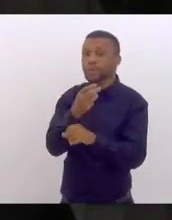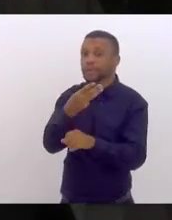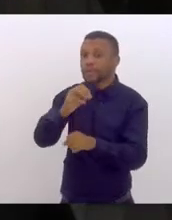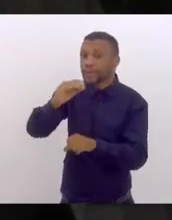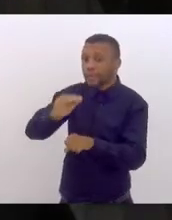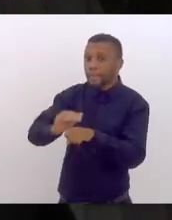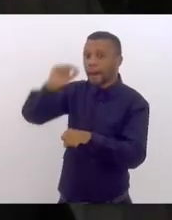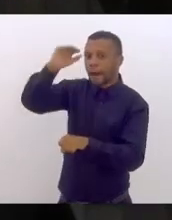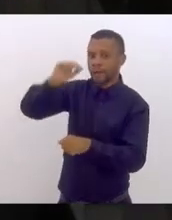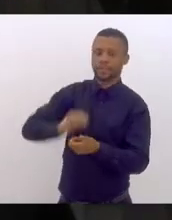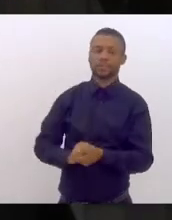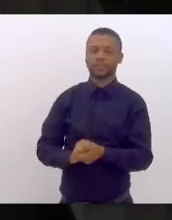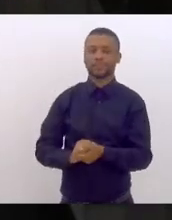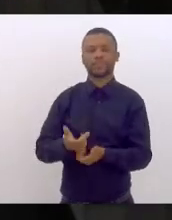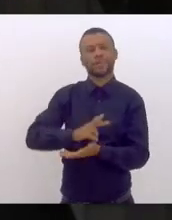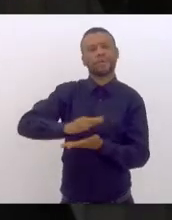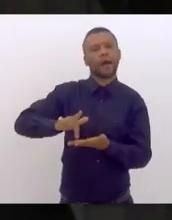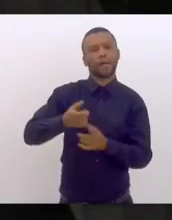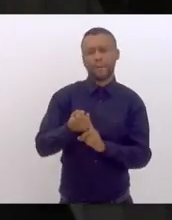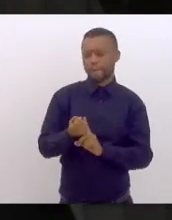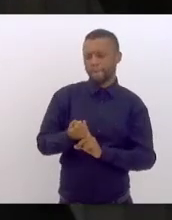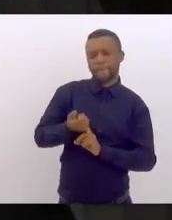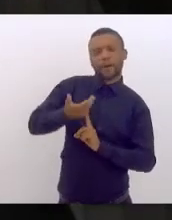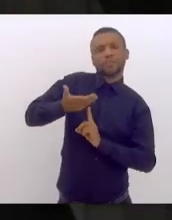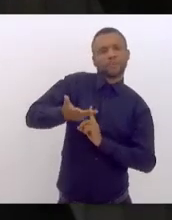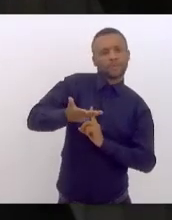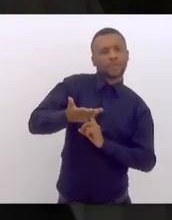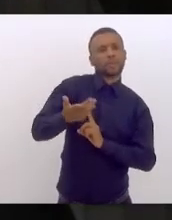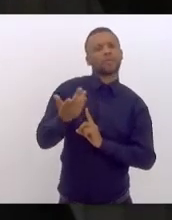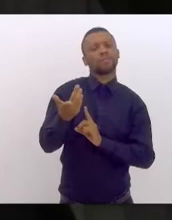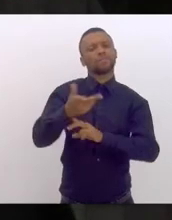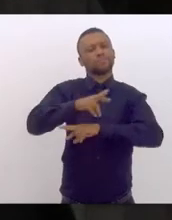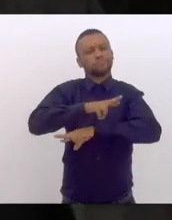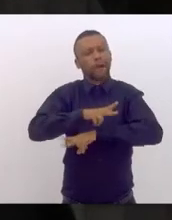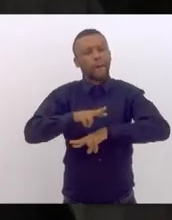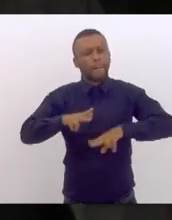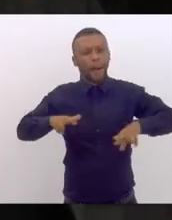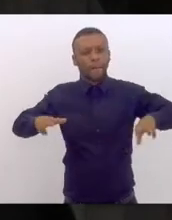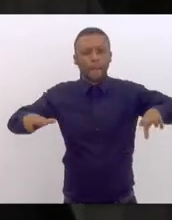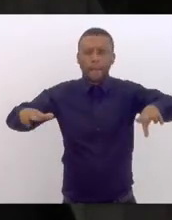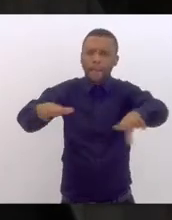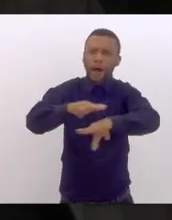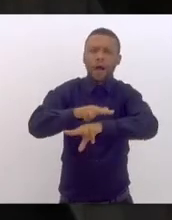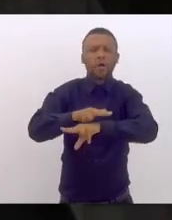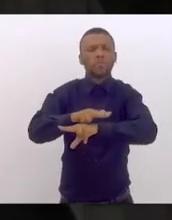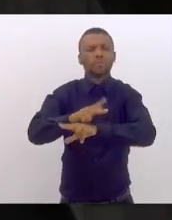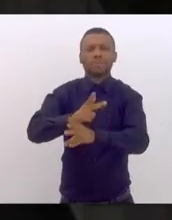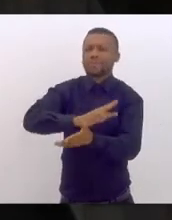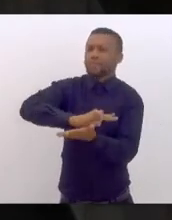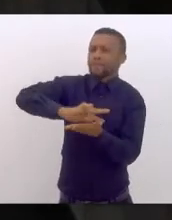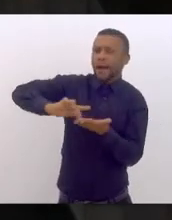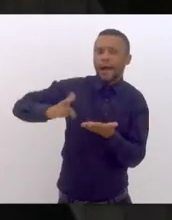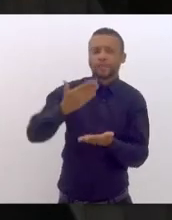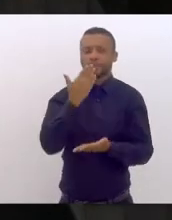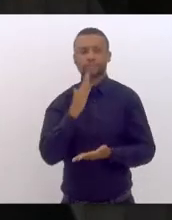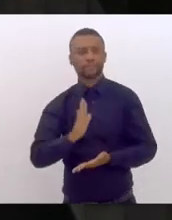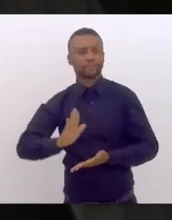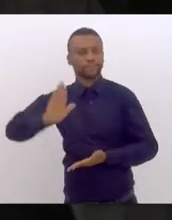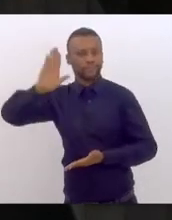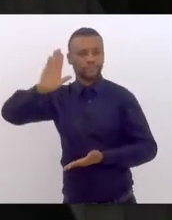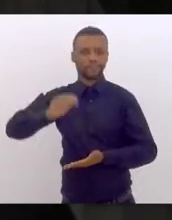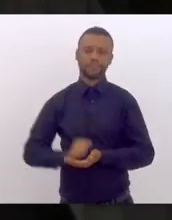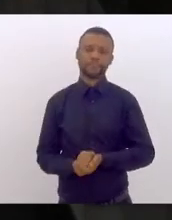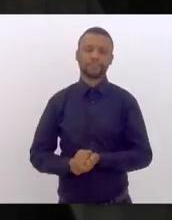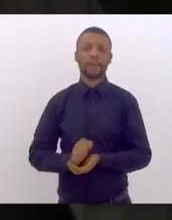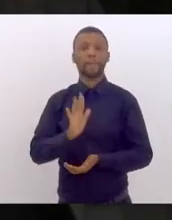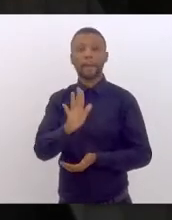e muitas manifestações com milhares de candidaturas é mas nós temos